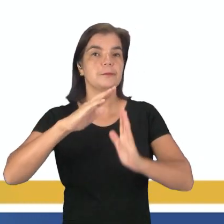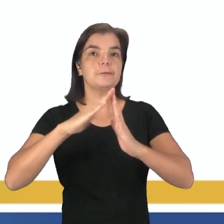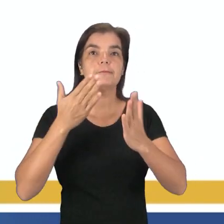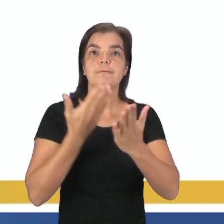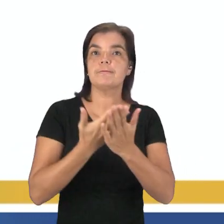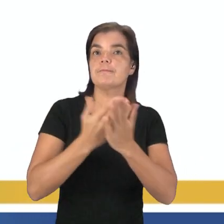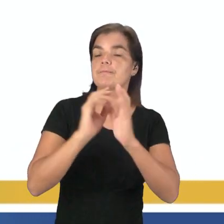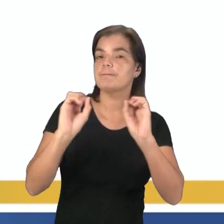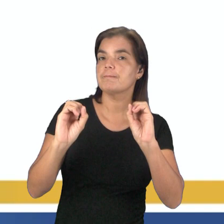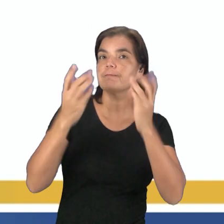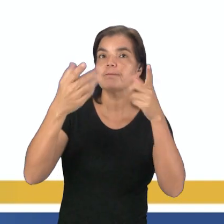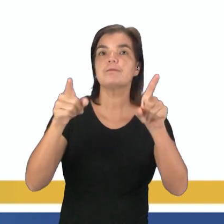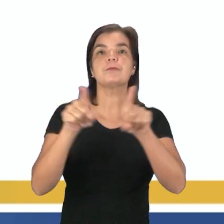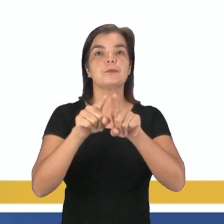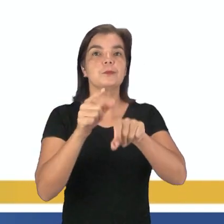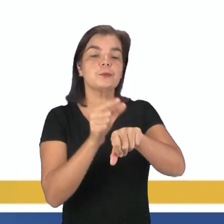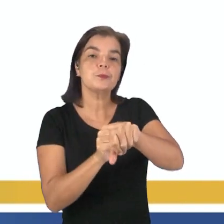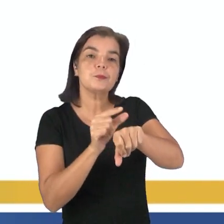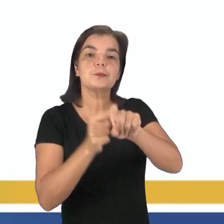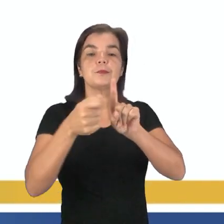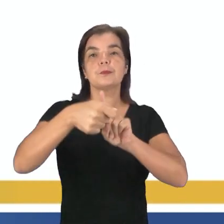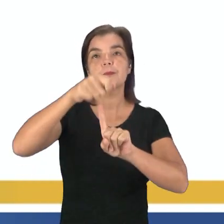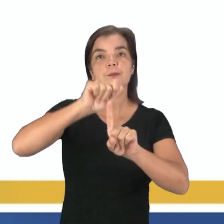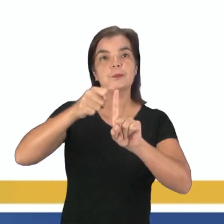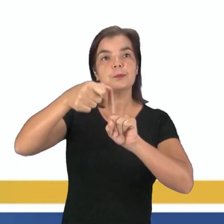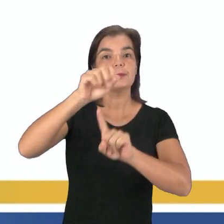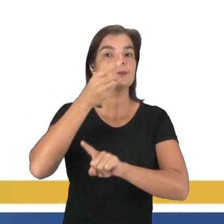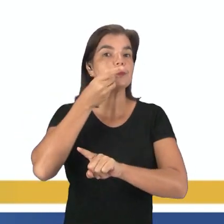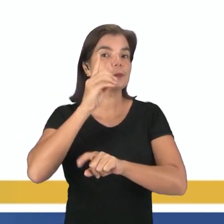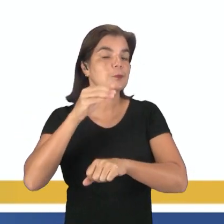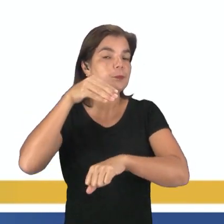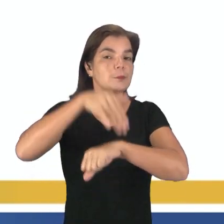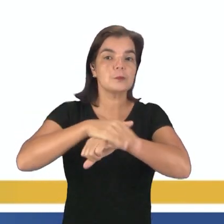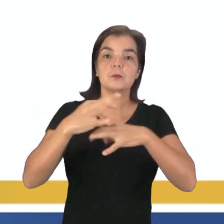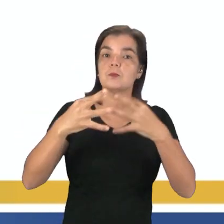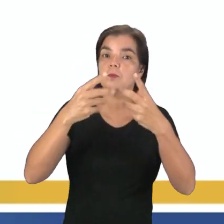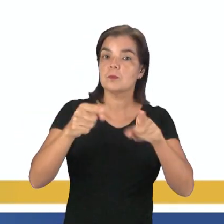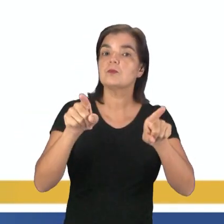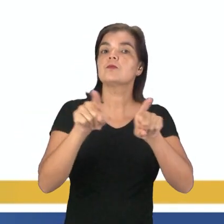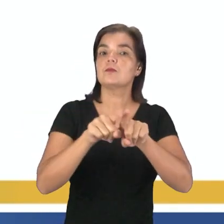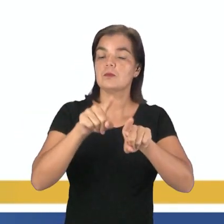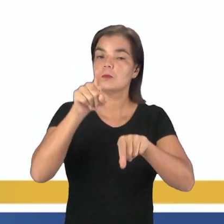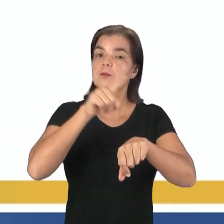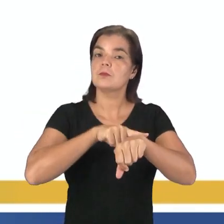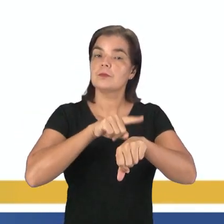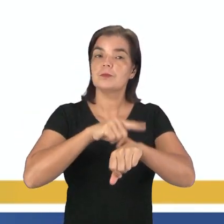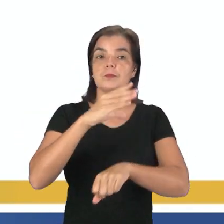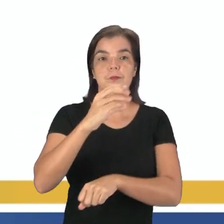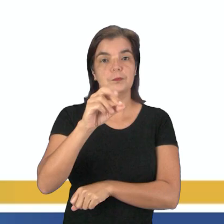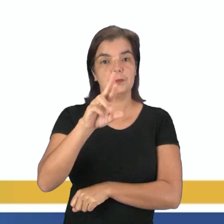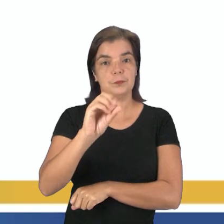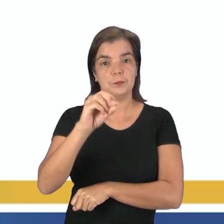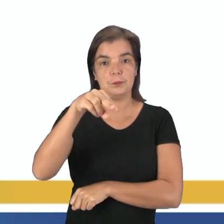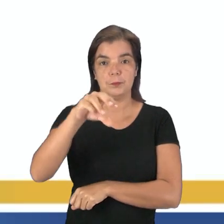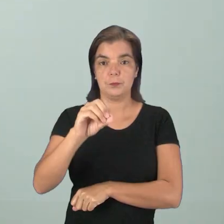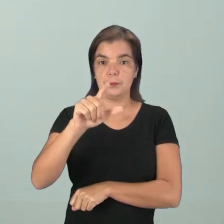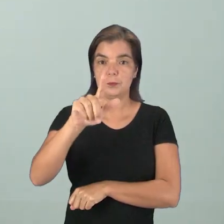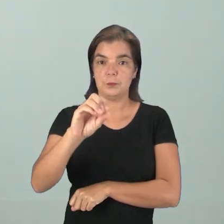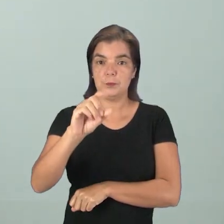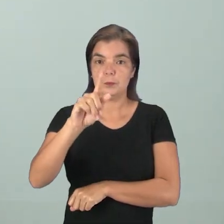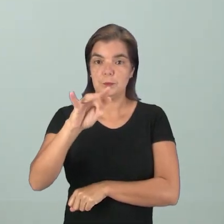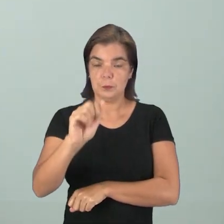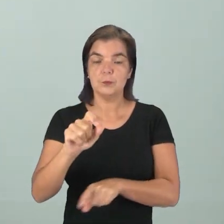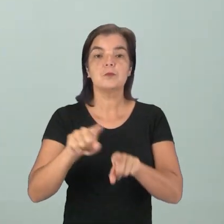escola, as festas, assim como relógio, calendários, dias e noites. Então tudo isso é o tempo cronológico, certo? Por exemplo, o meu